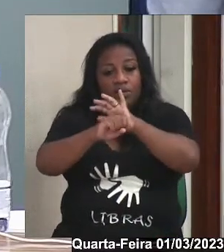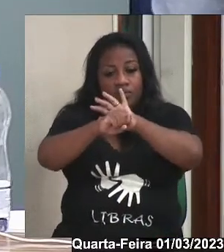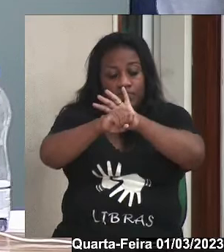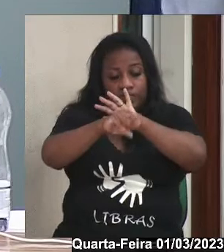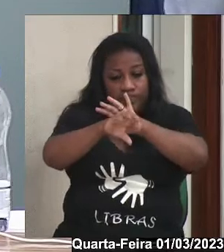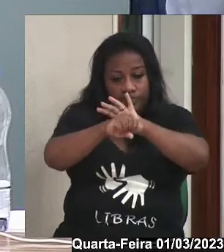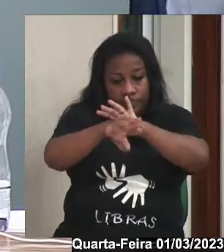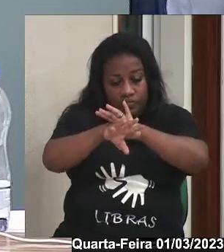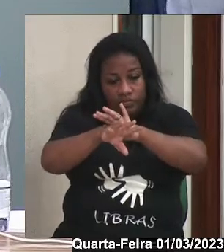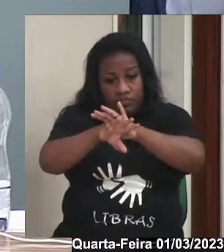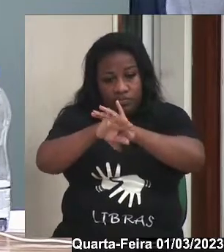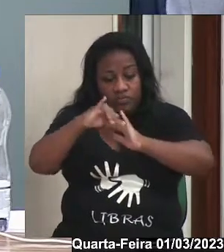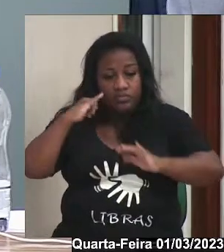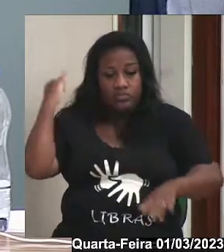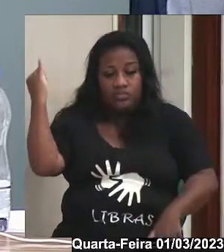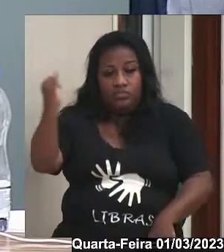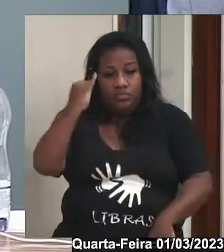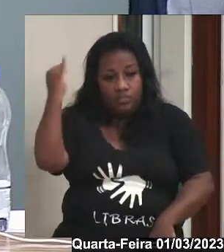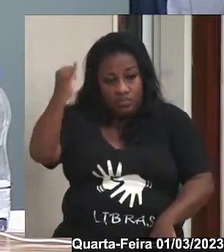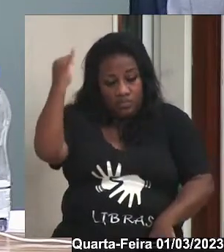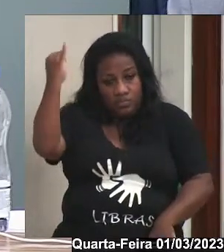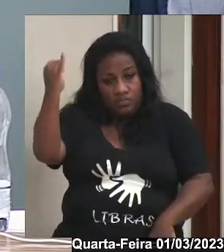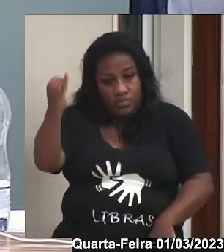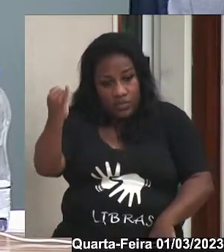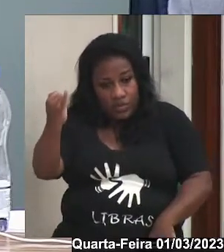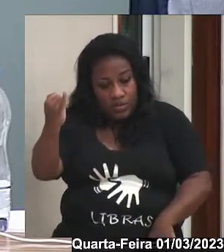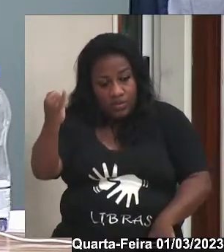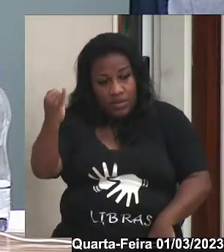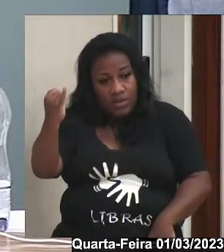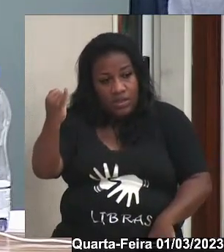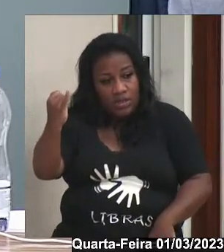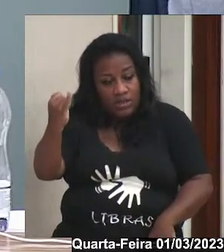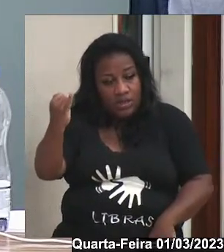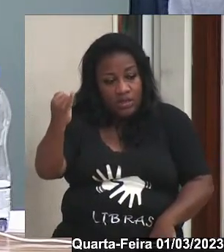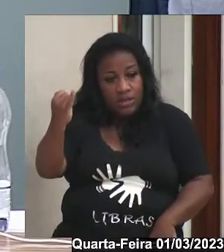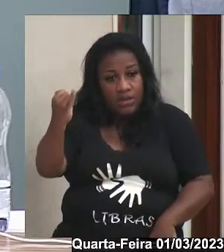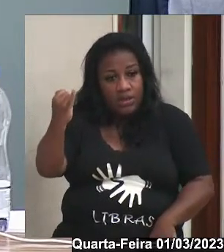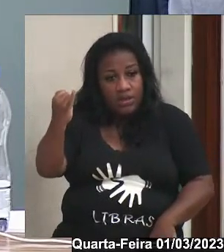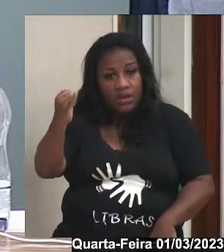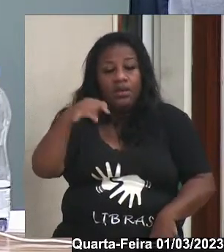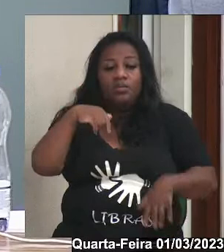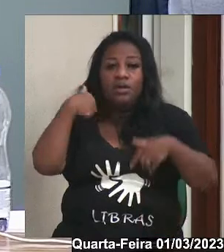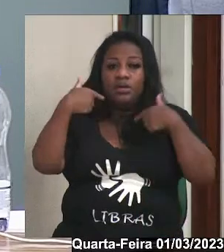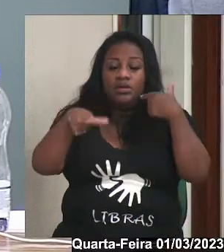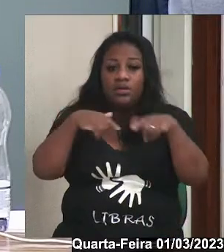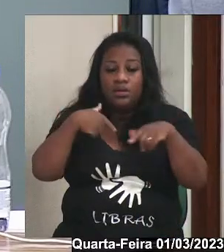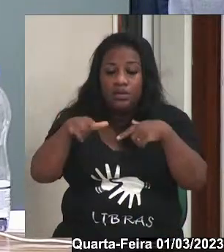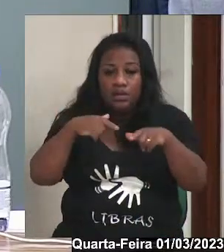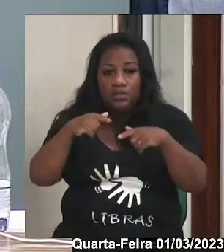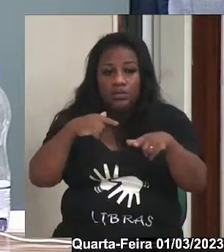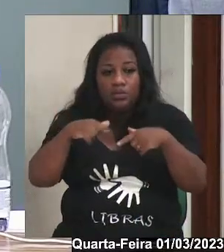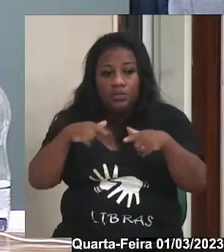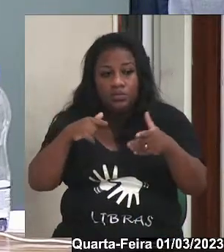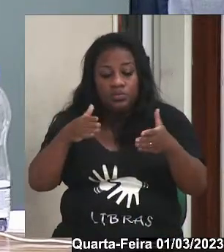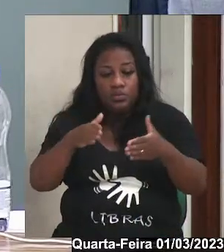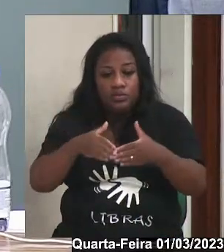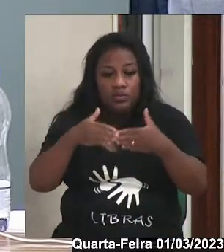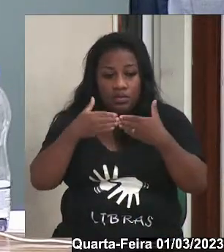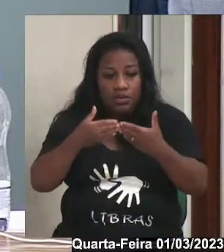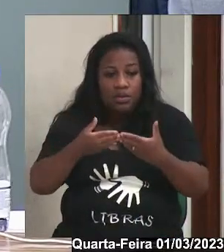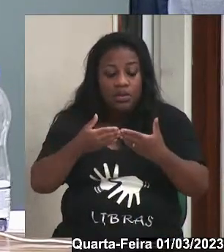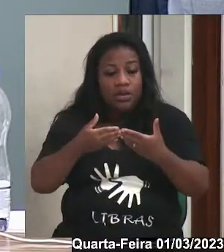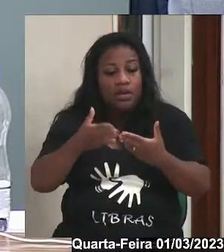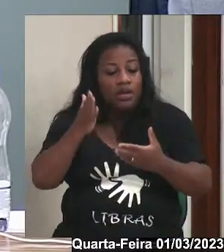Considerando a importância em reconhecer os cidadãos que contribuem efetivamente para o progresso do nosso município e de Imbu das